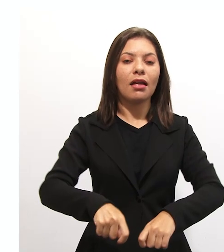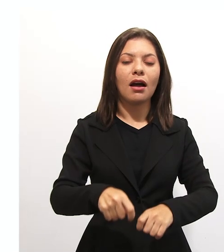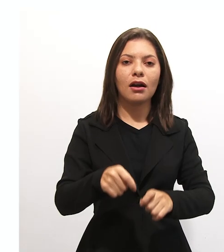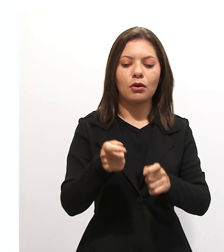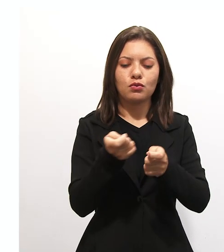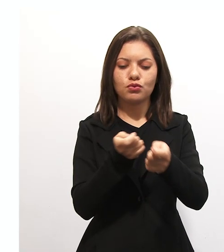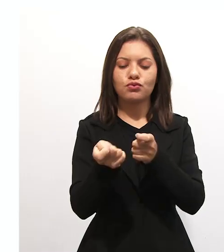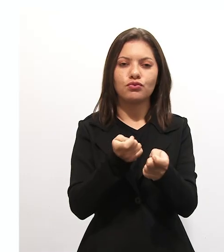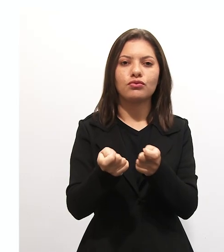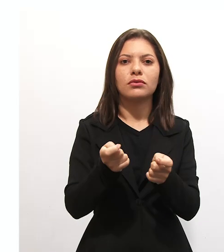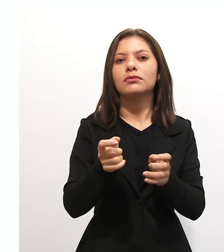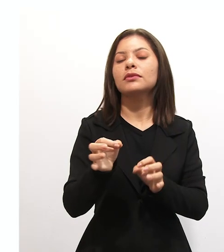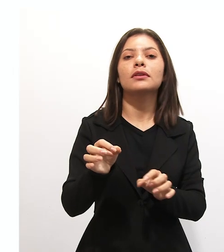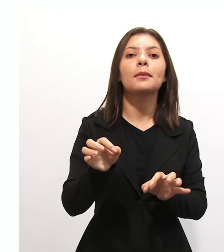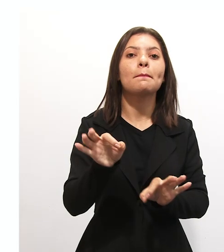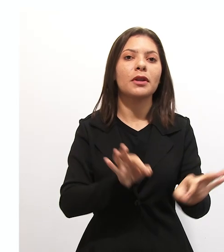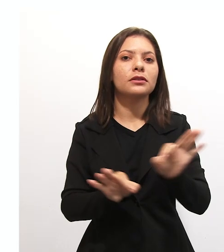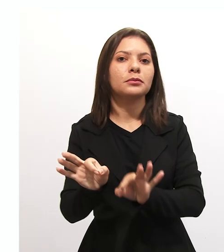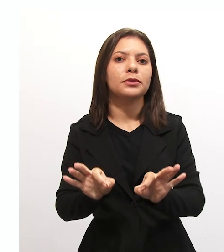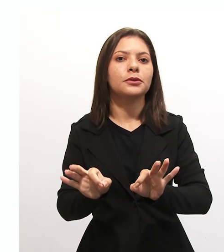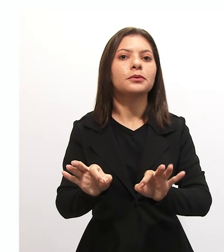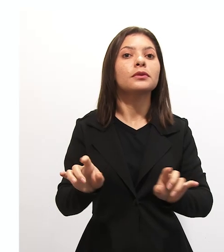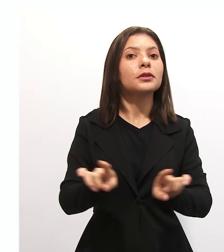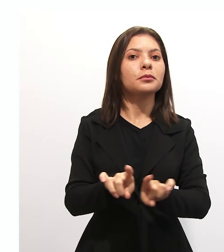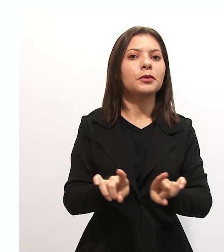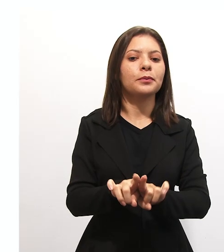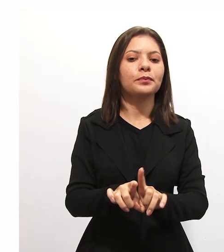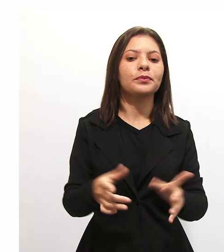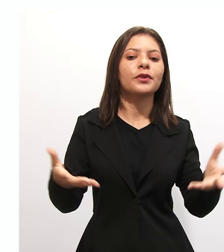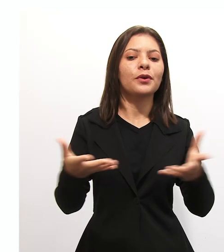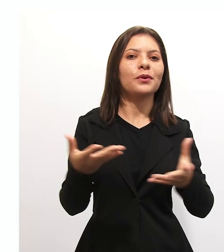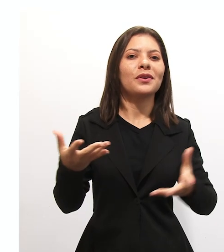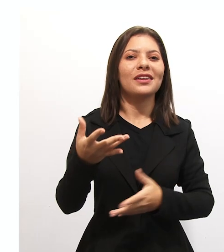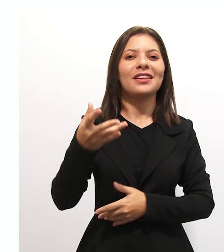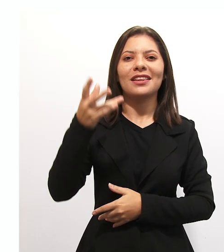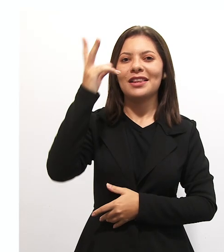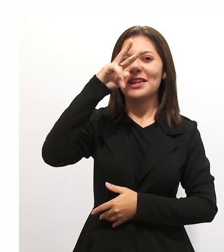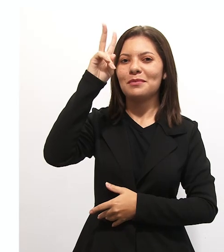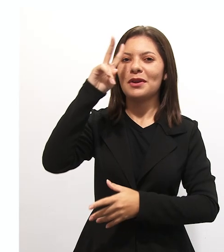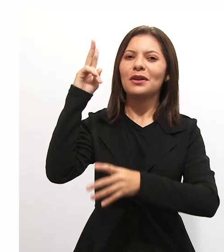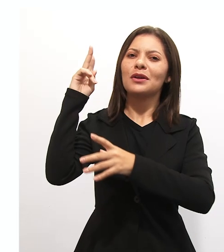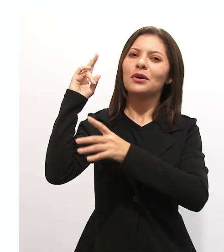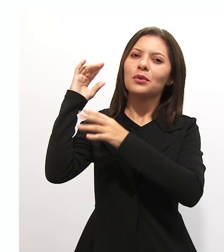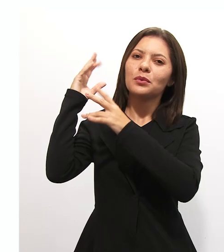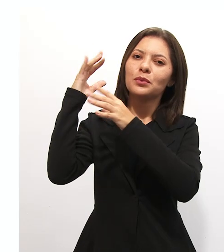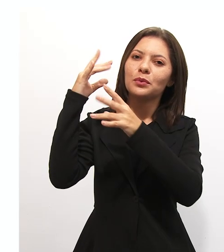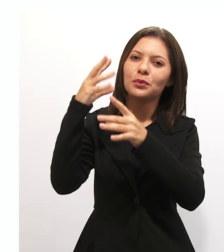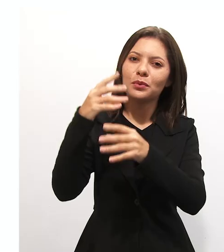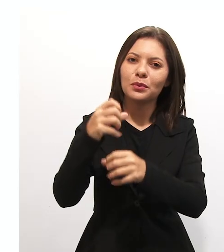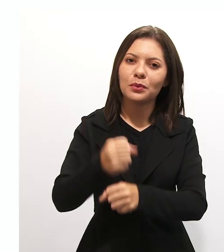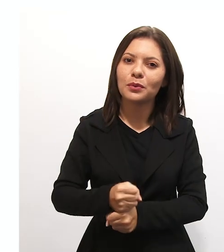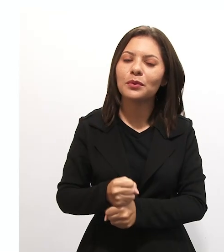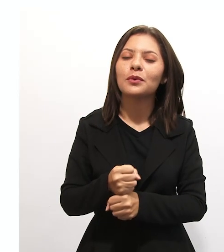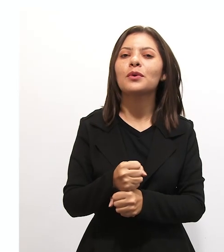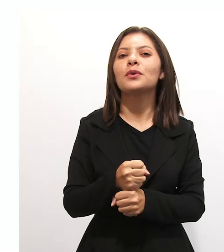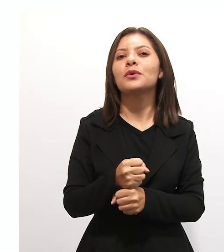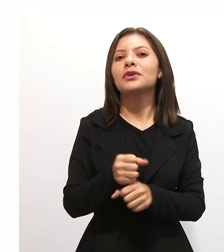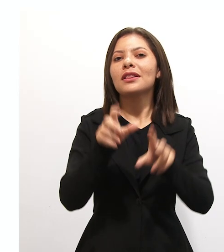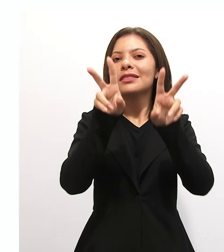controle. Esse é o momento de conectar tudo o que aprendemos: custos,